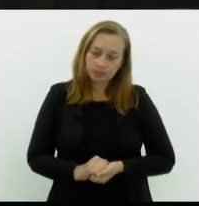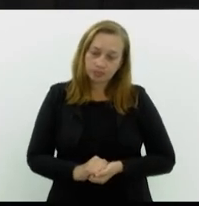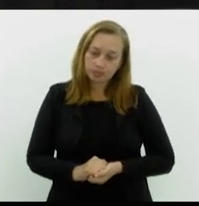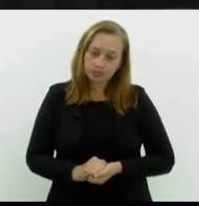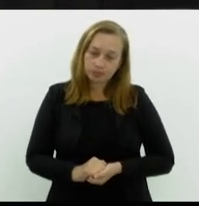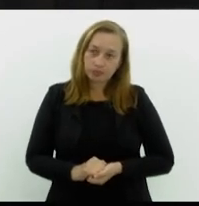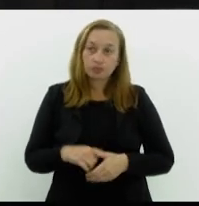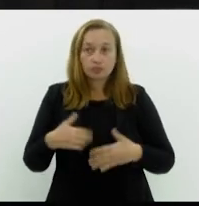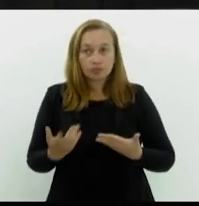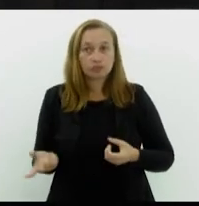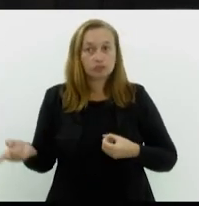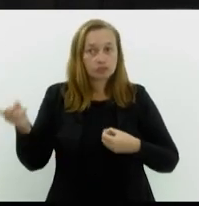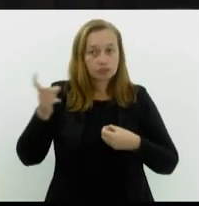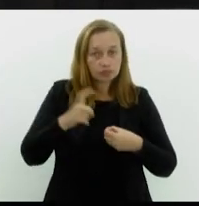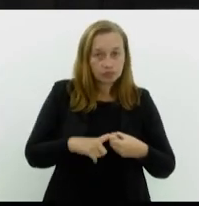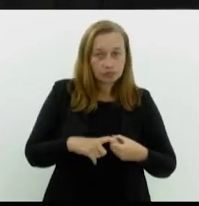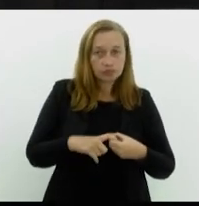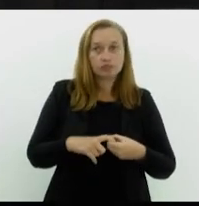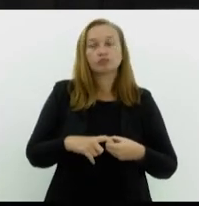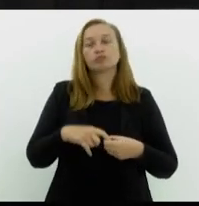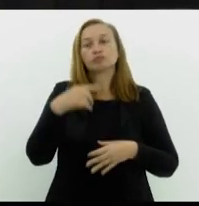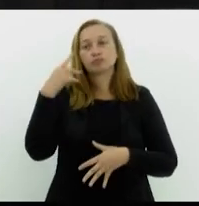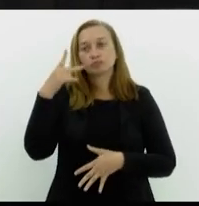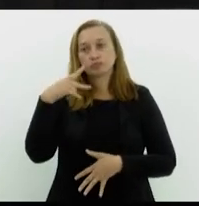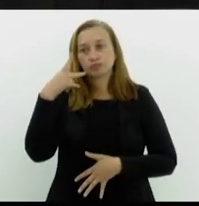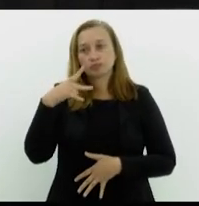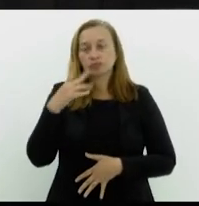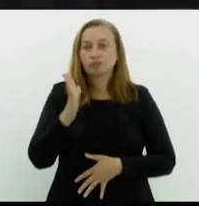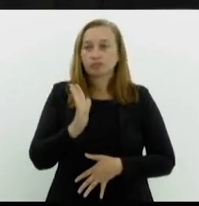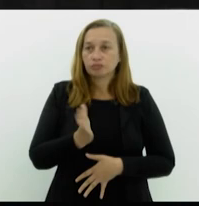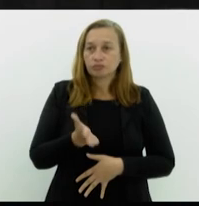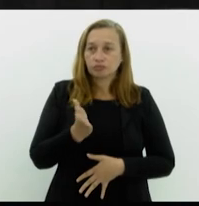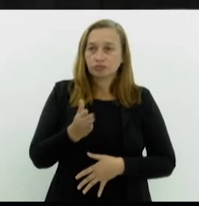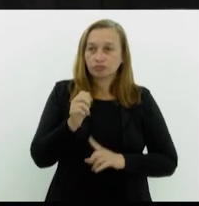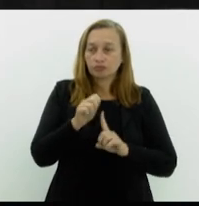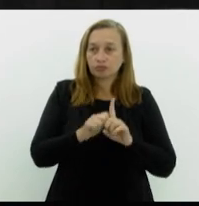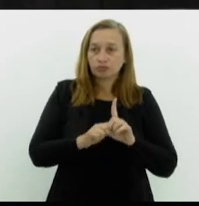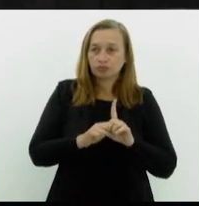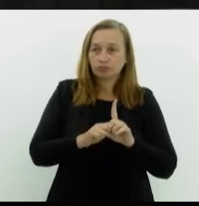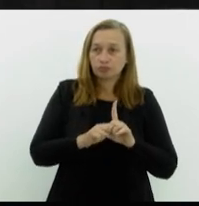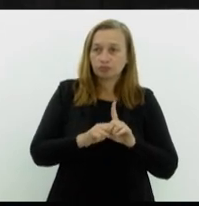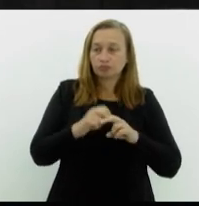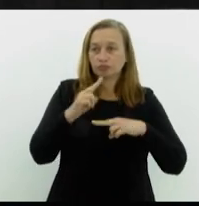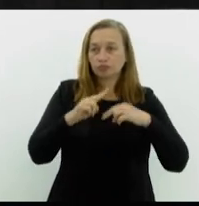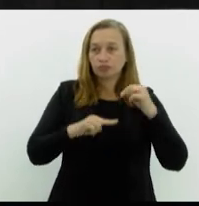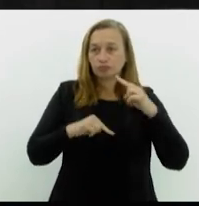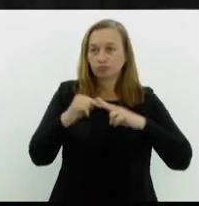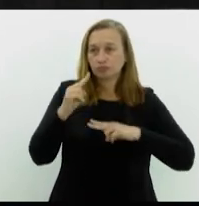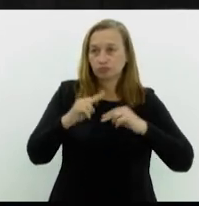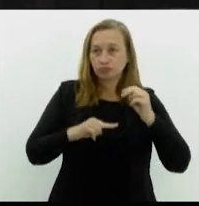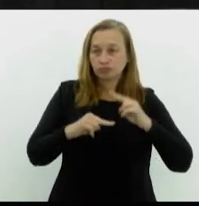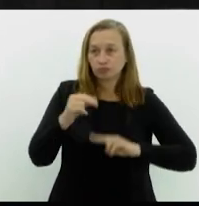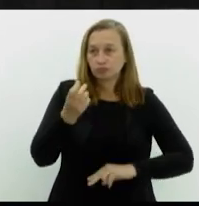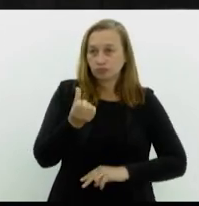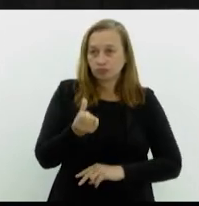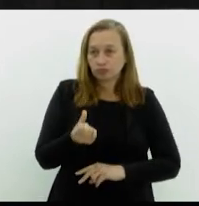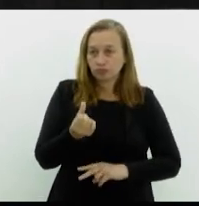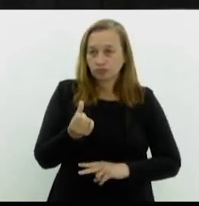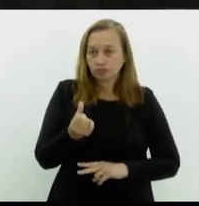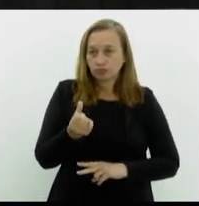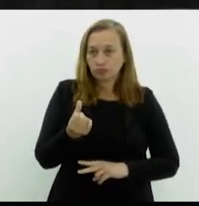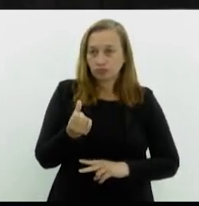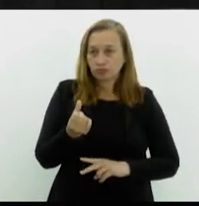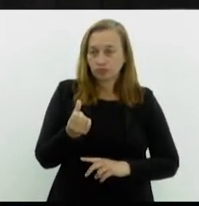Quando voltarmos aqui ao parlamento, já estaremos no mês de junho, sexto mês do ano.